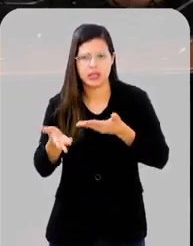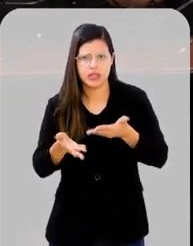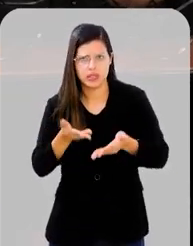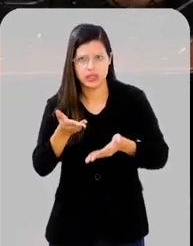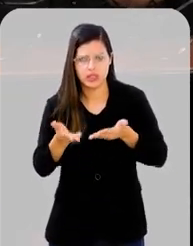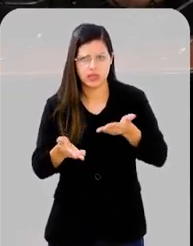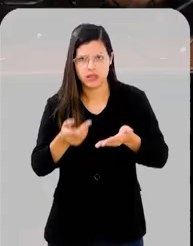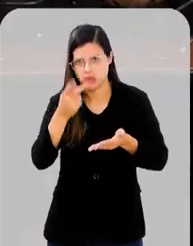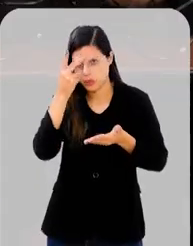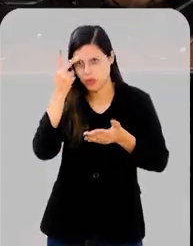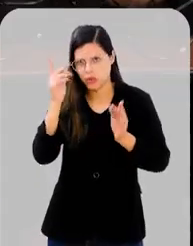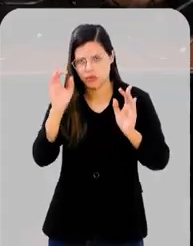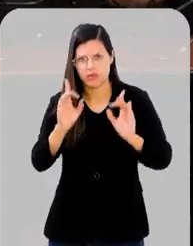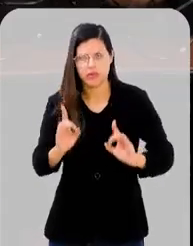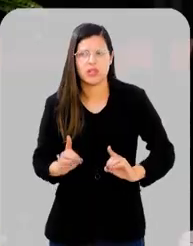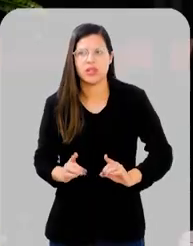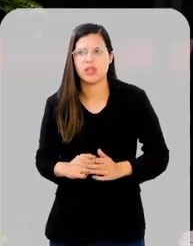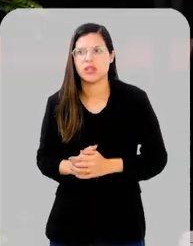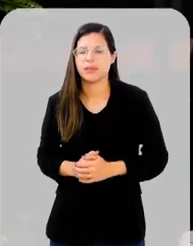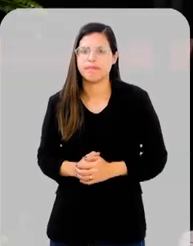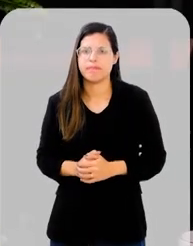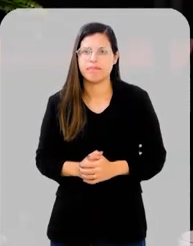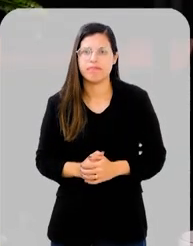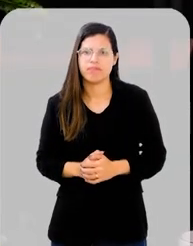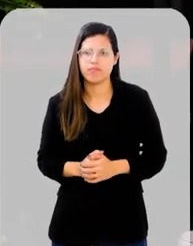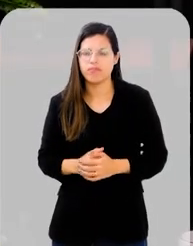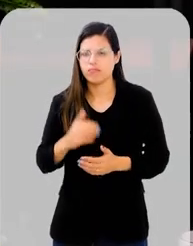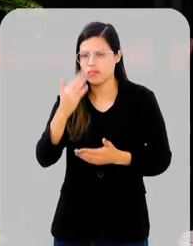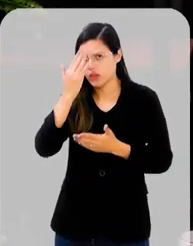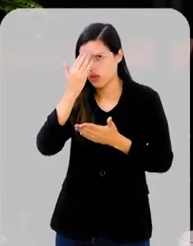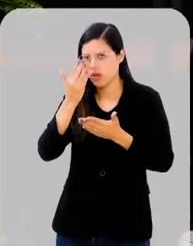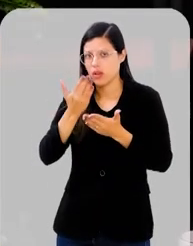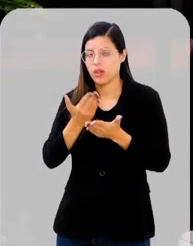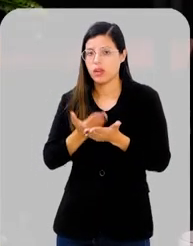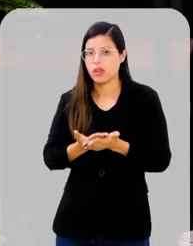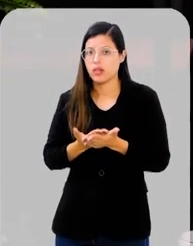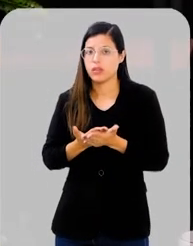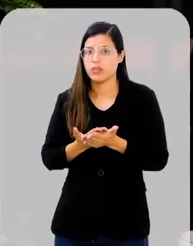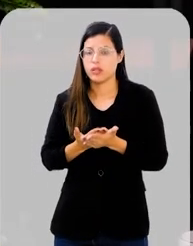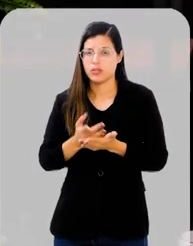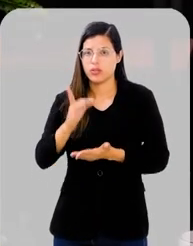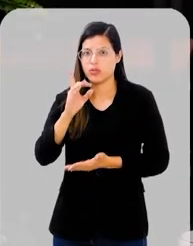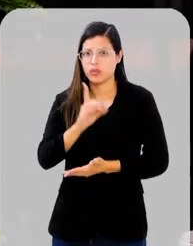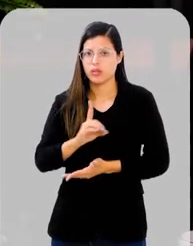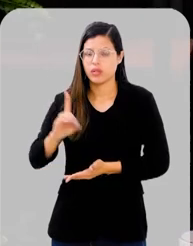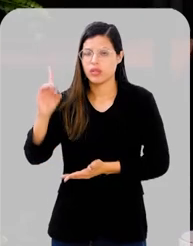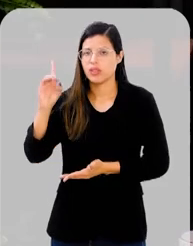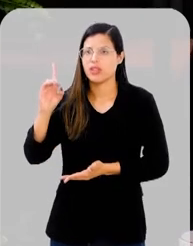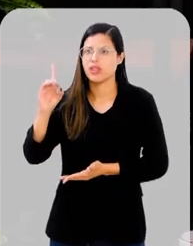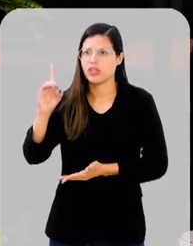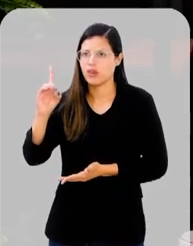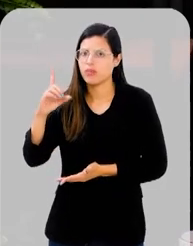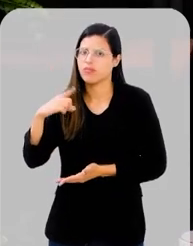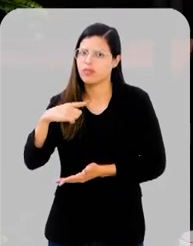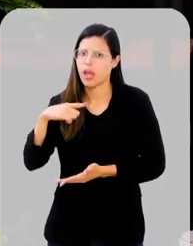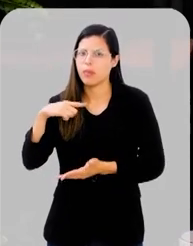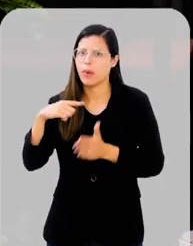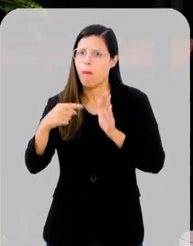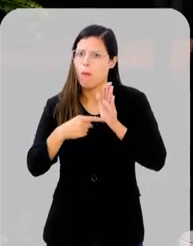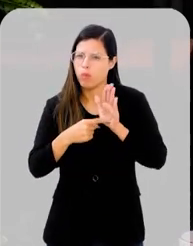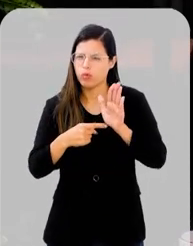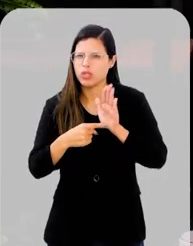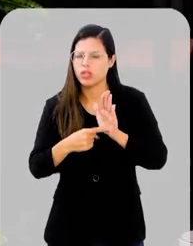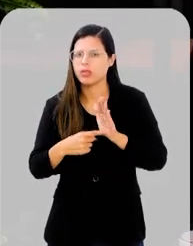as pessoas com deficiência Olha eu acho que eu eu acredito realmente que Deus tem me dado alguns sinais importantes na minha vida